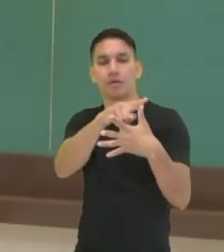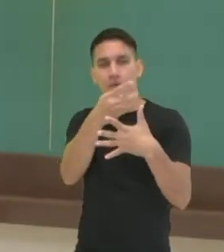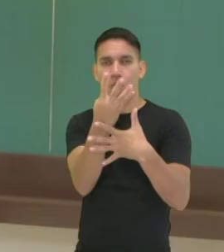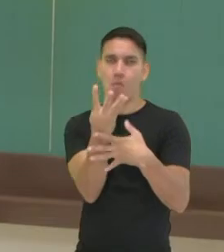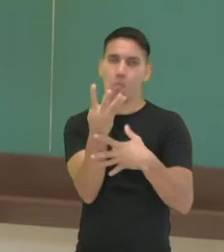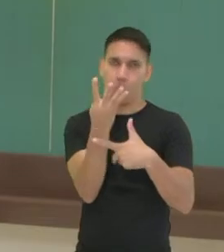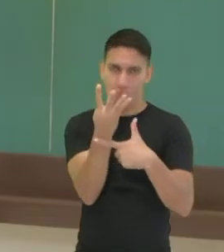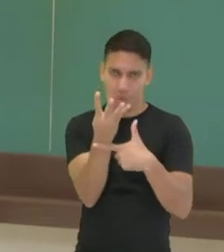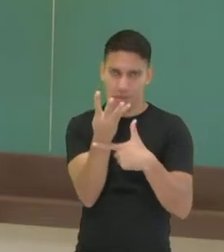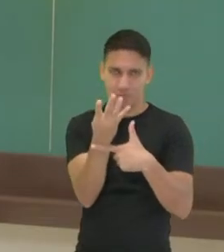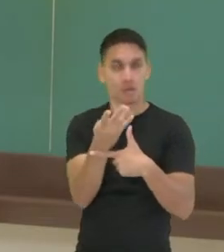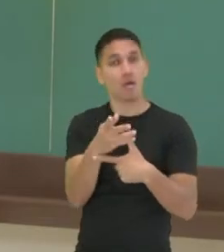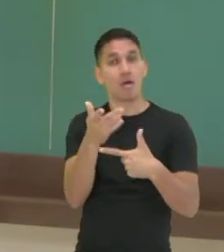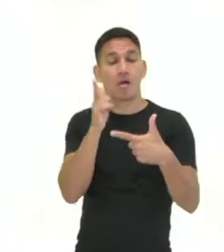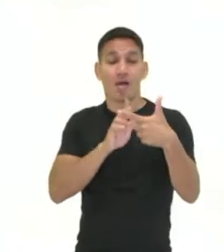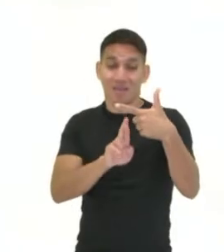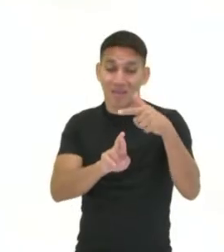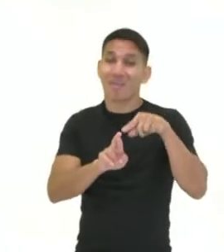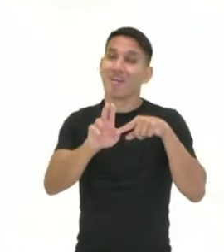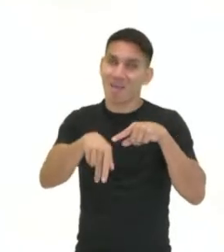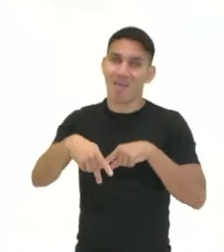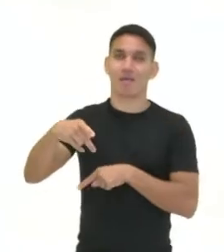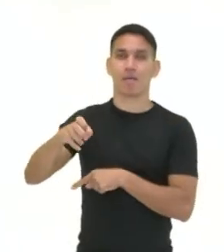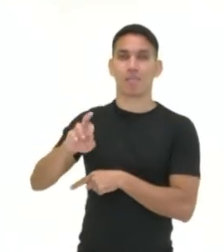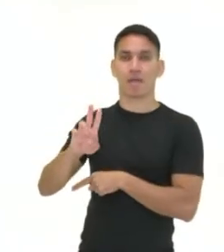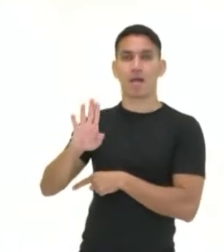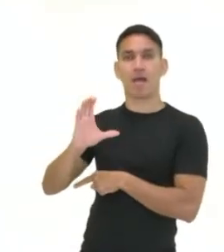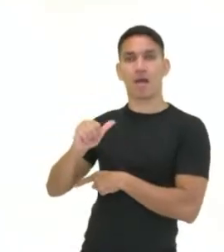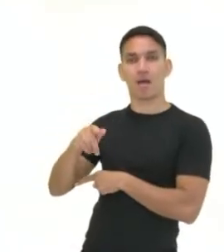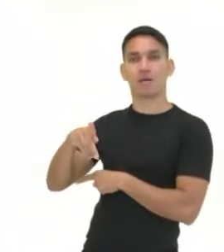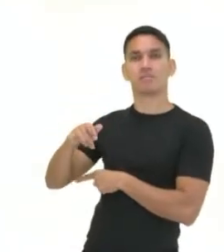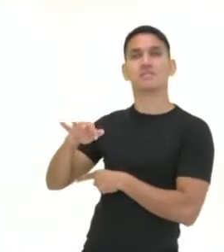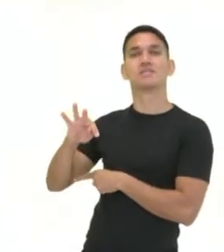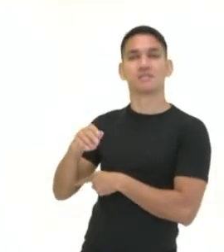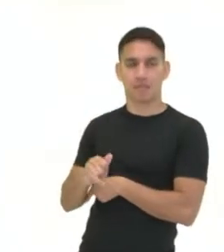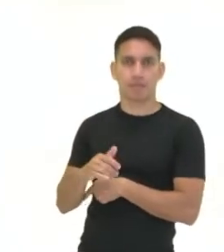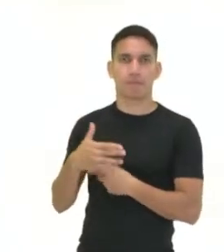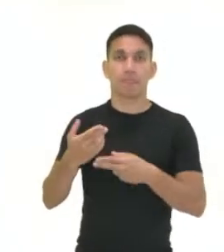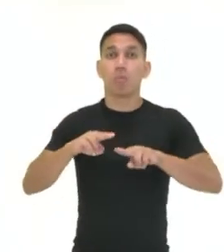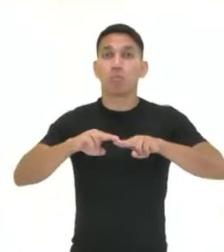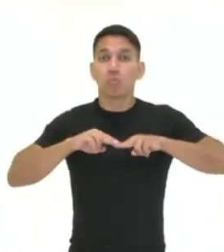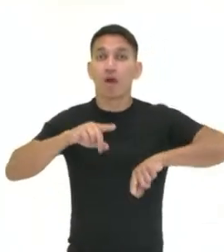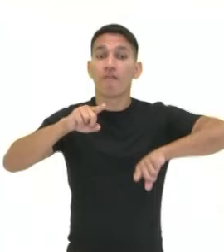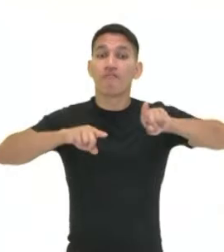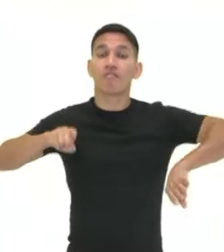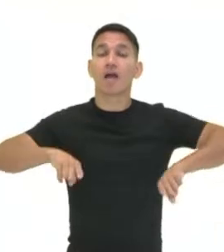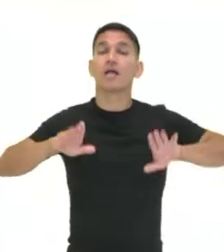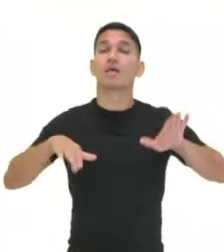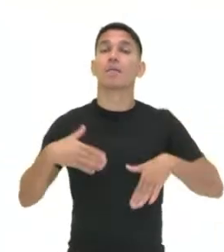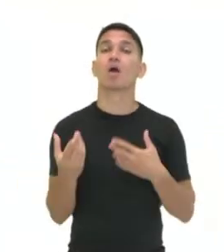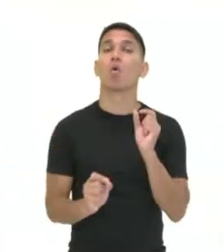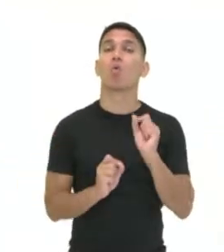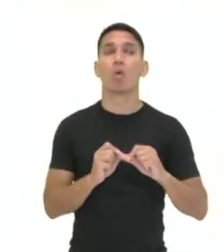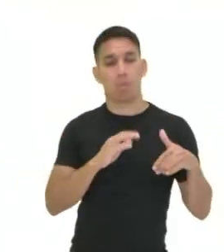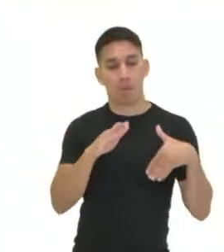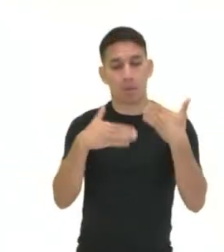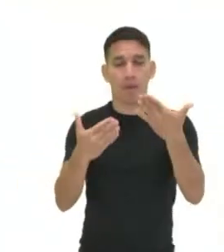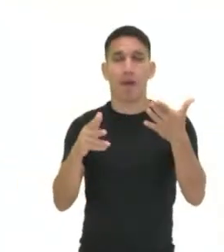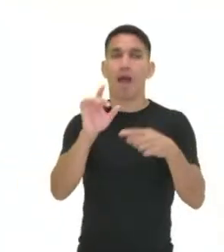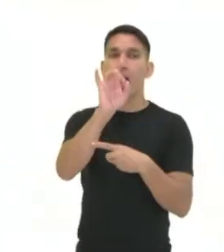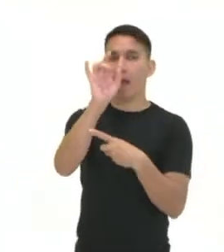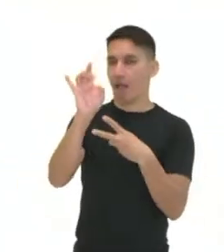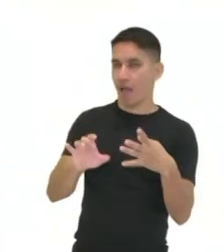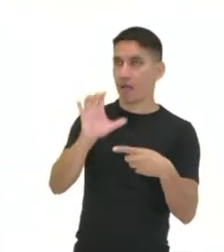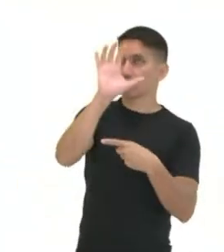esse cálculo. A renda per capita ela vai variar também conforme o grau de desenvolvimento nos estados,